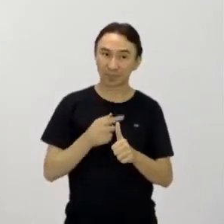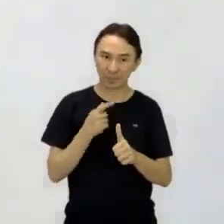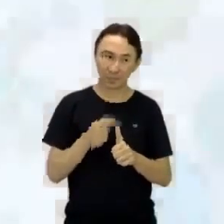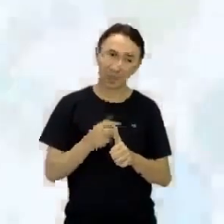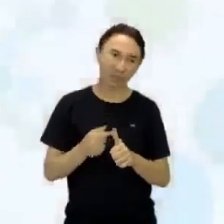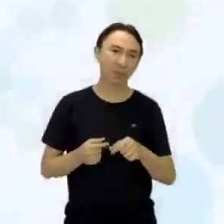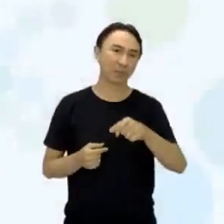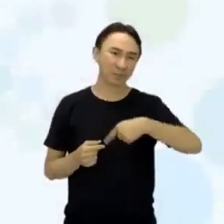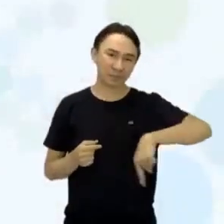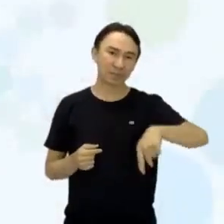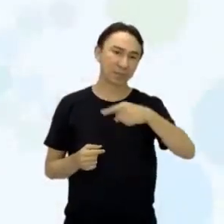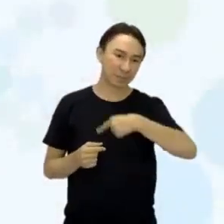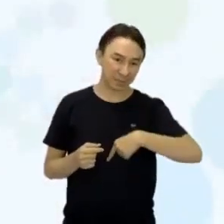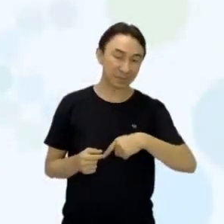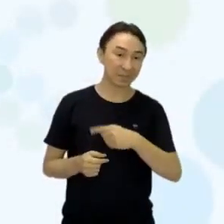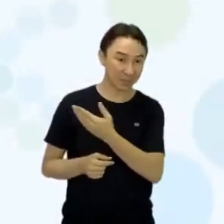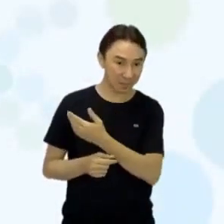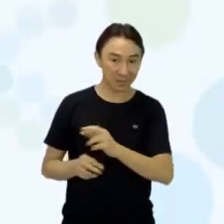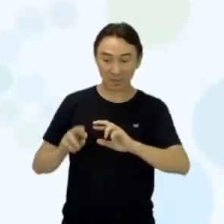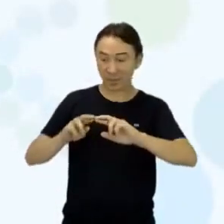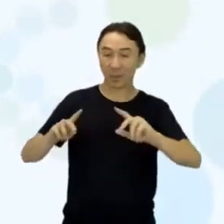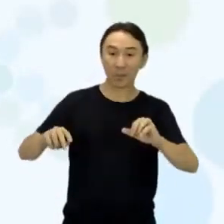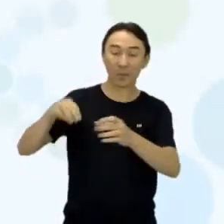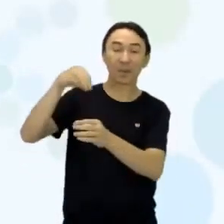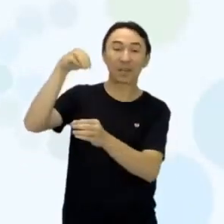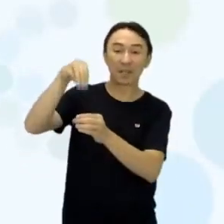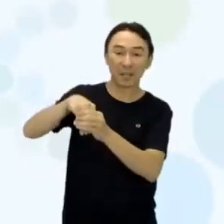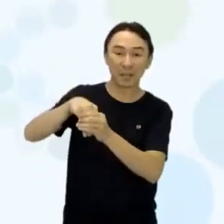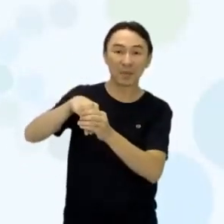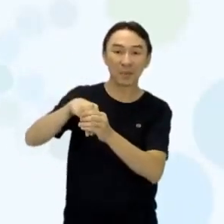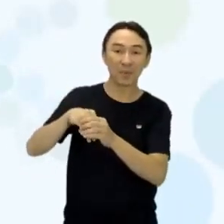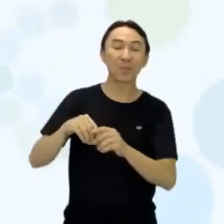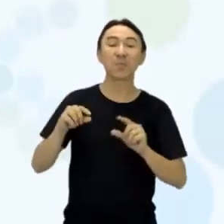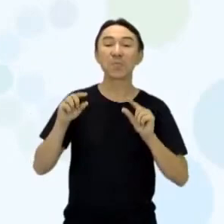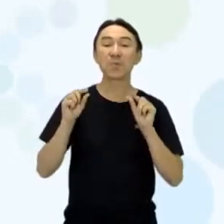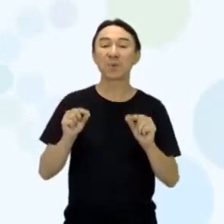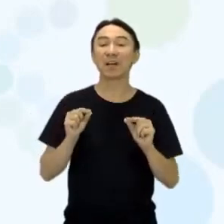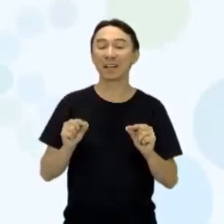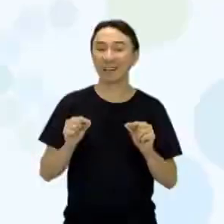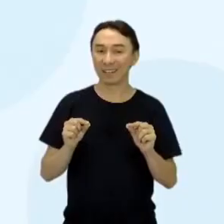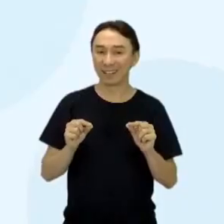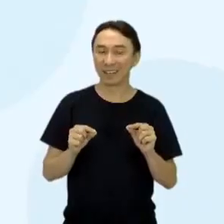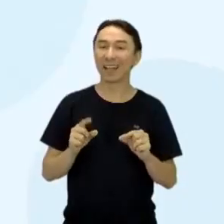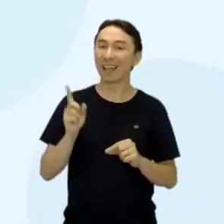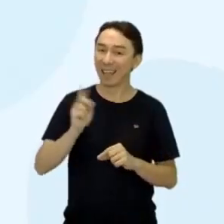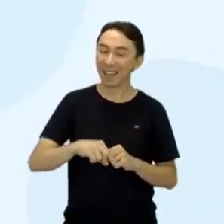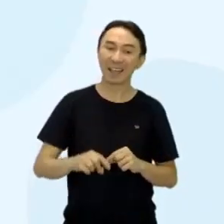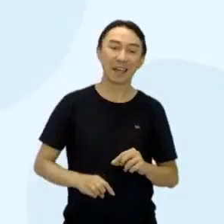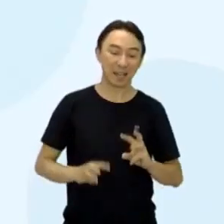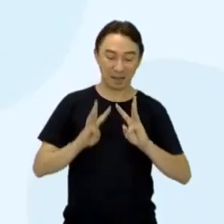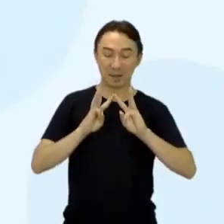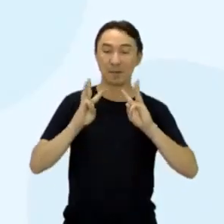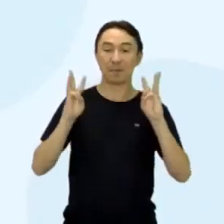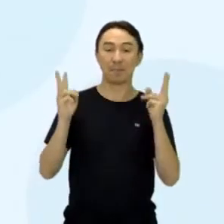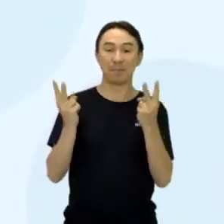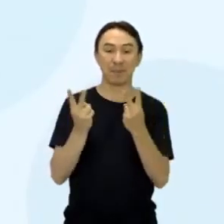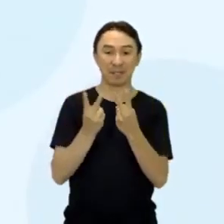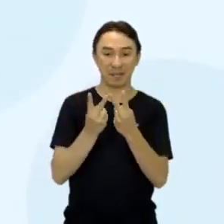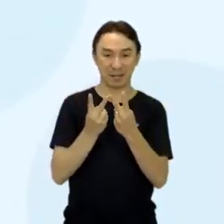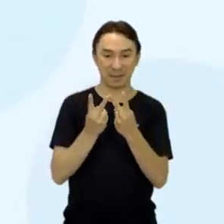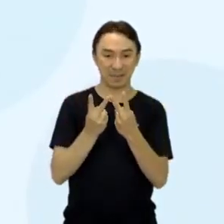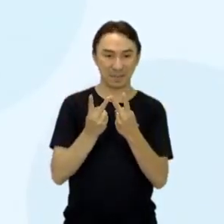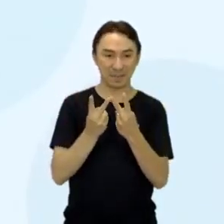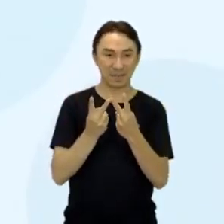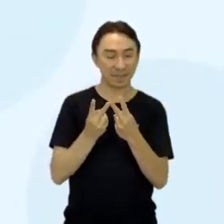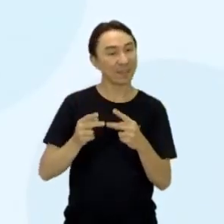das coisas, por dentro das coisas, quando eu digo as coisas, é dentro das coisas a matéria, né? Essa aula aí faz